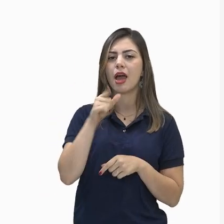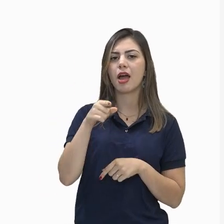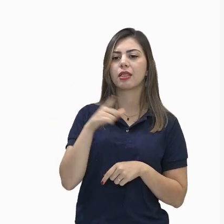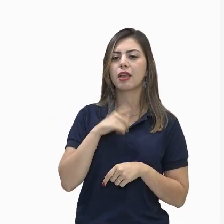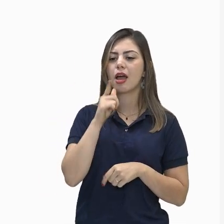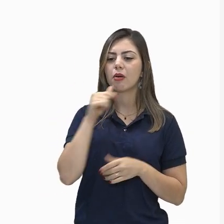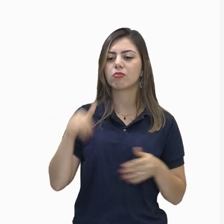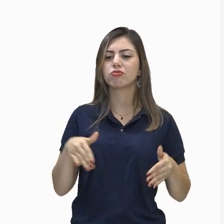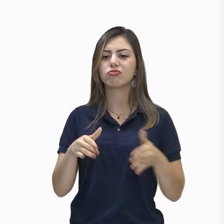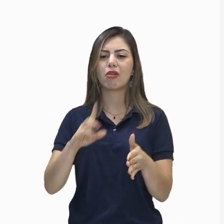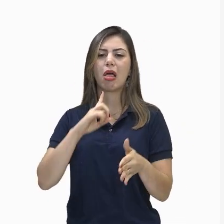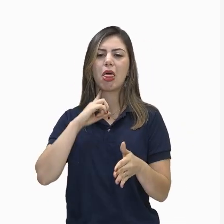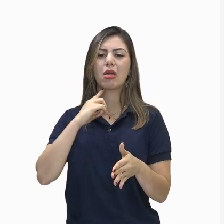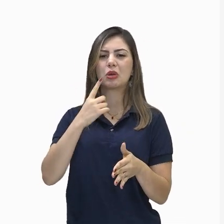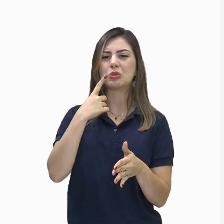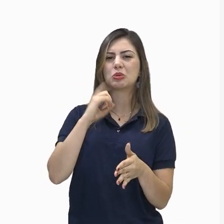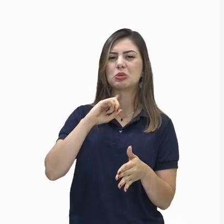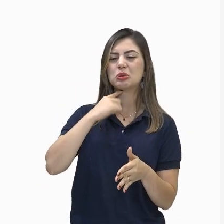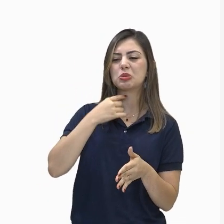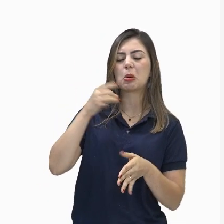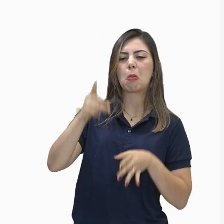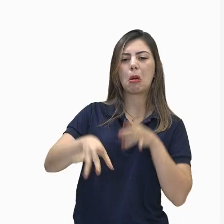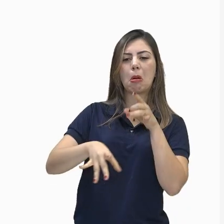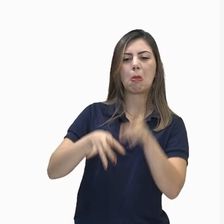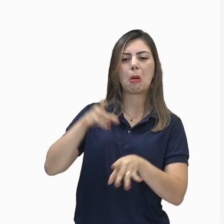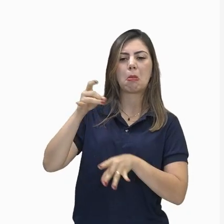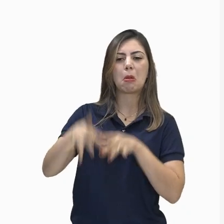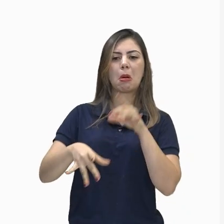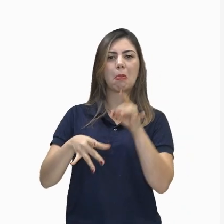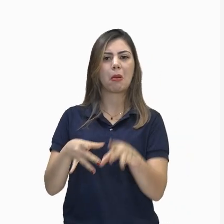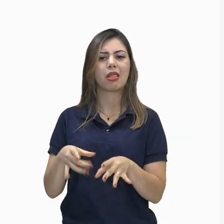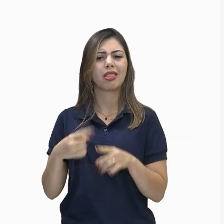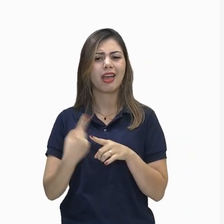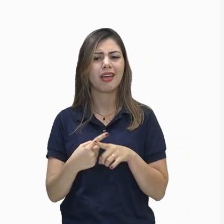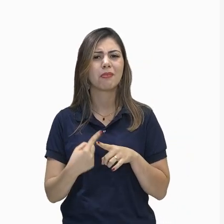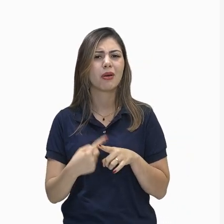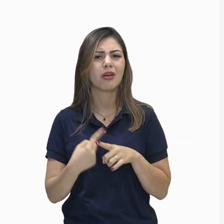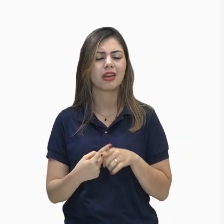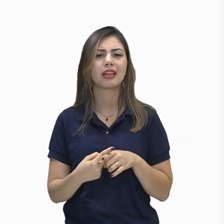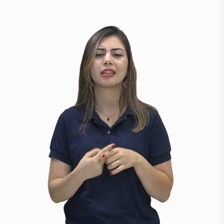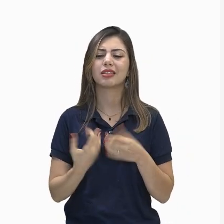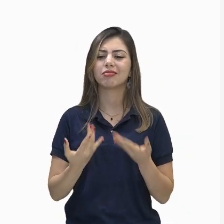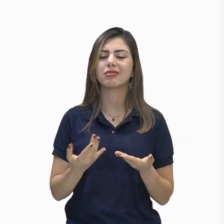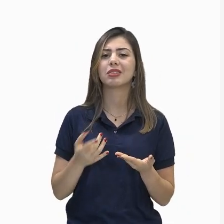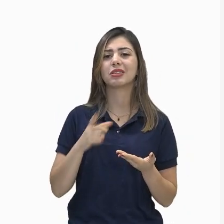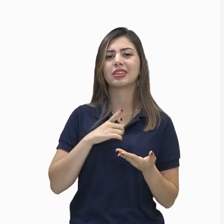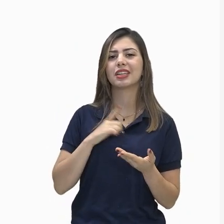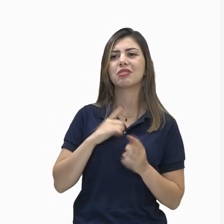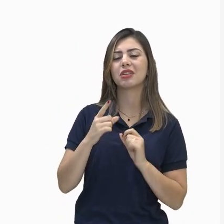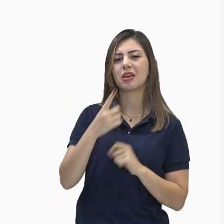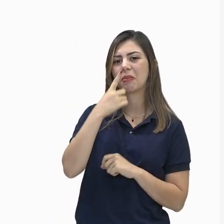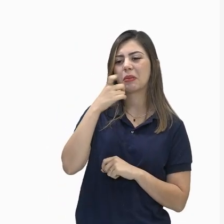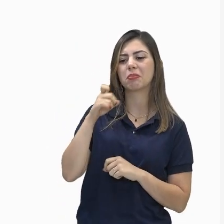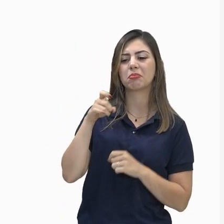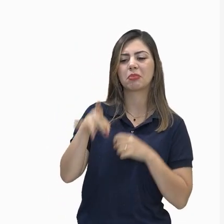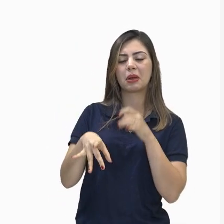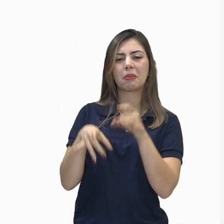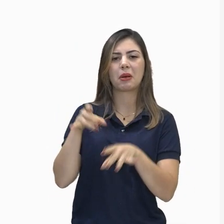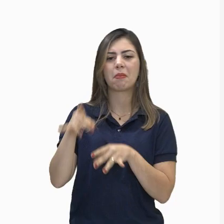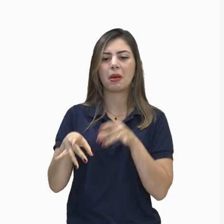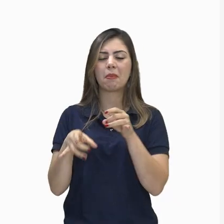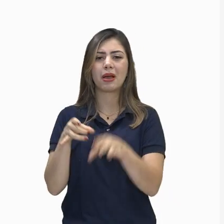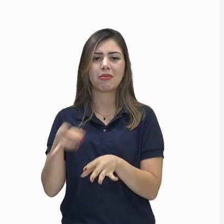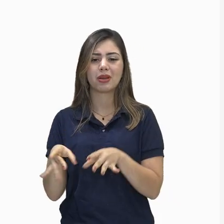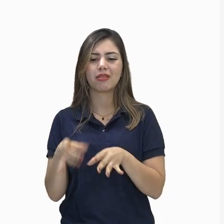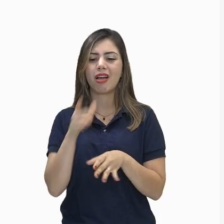Igarapé, quanto mais pessoas vivem nessas áreas, esse Igarapé acaba recebendo maior número de rejeitos, de resíduos